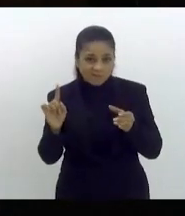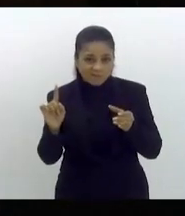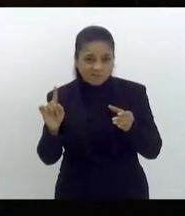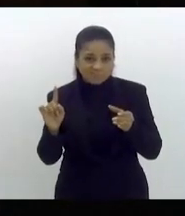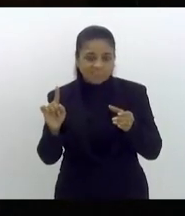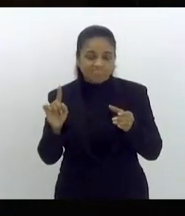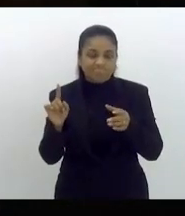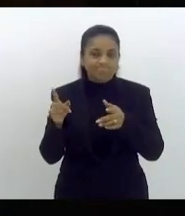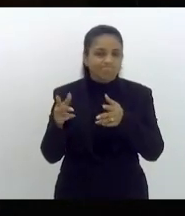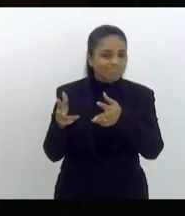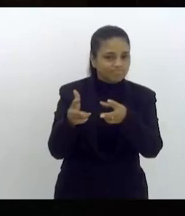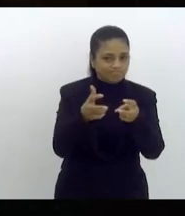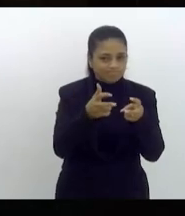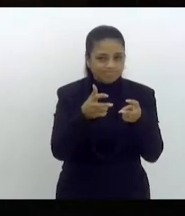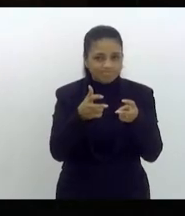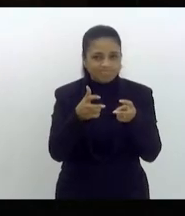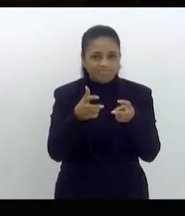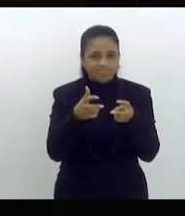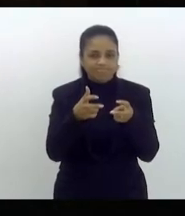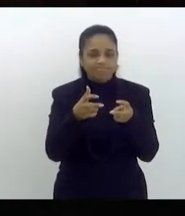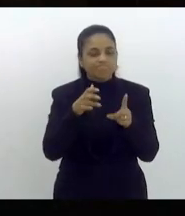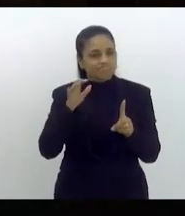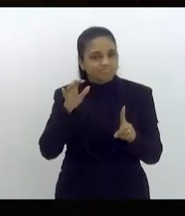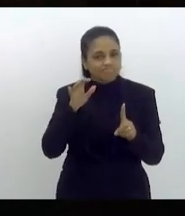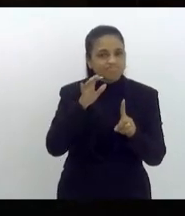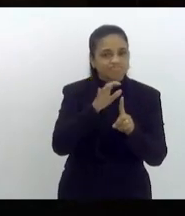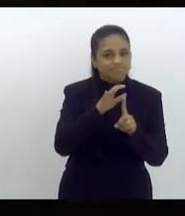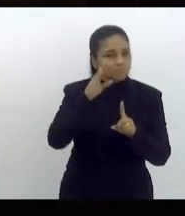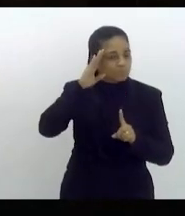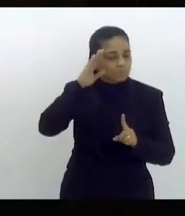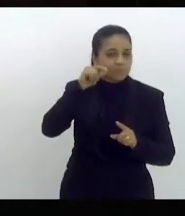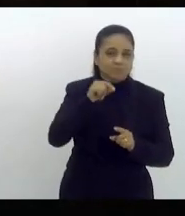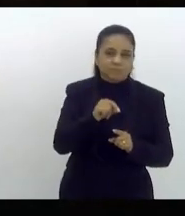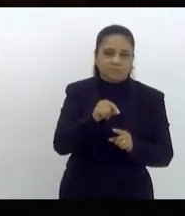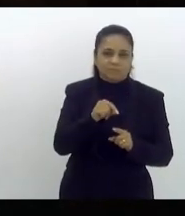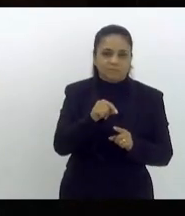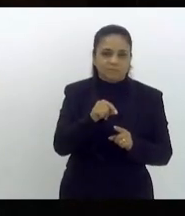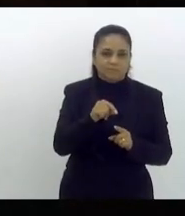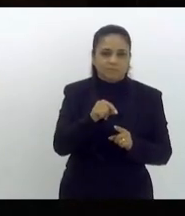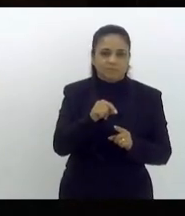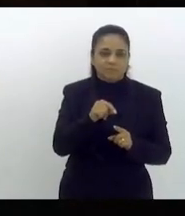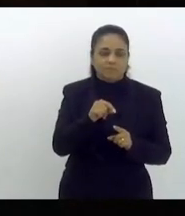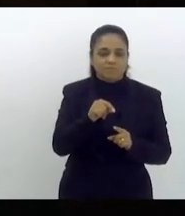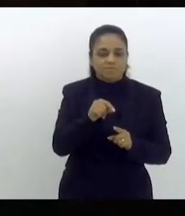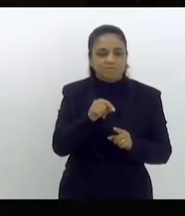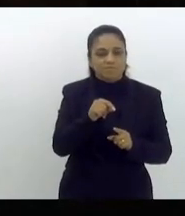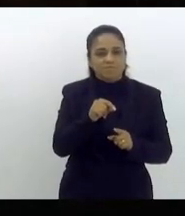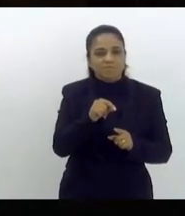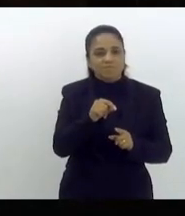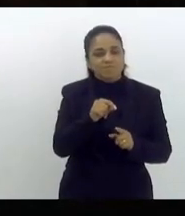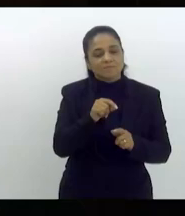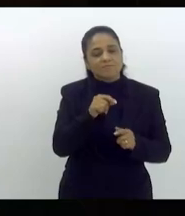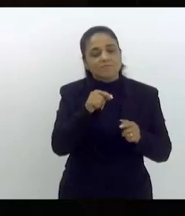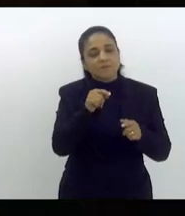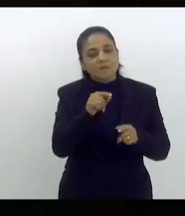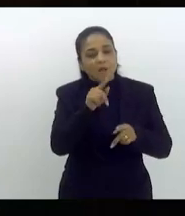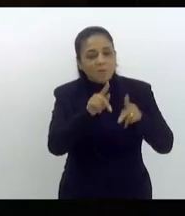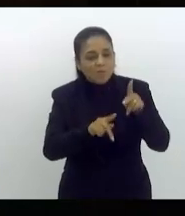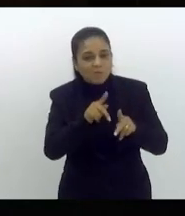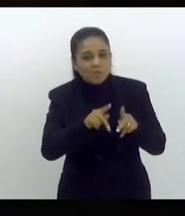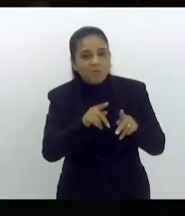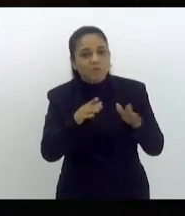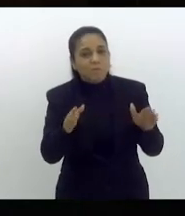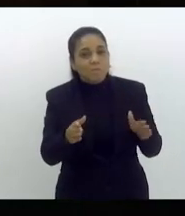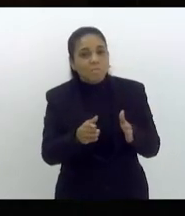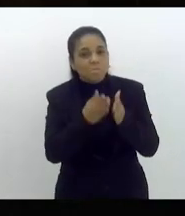constatar afeta sobretudo aquelas e aqueles que mais precisam do ingresso no mercado de